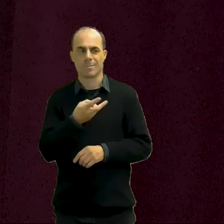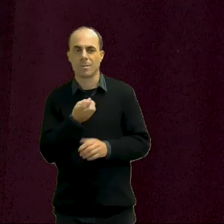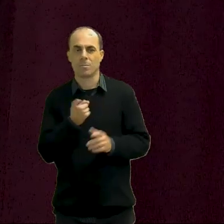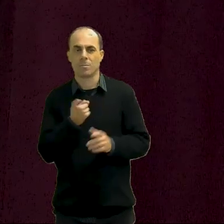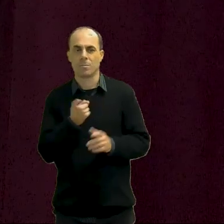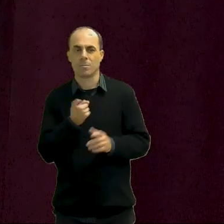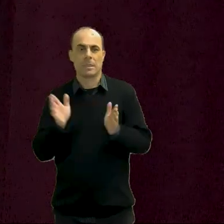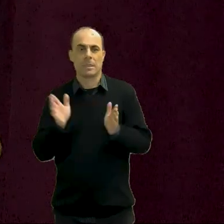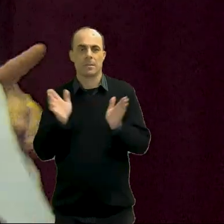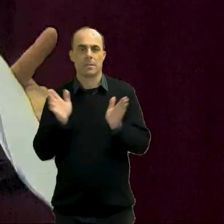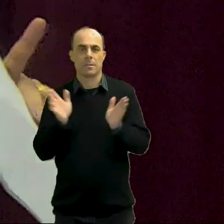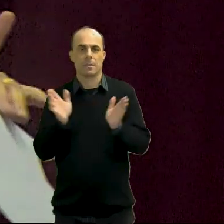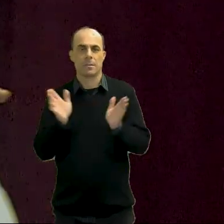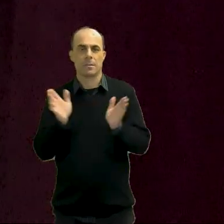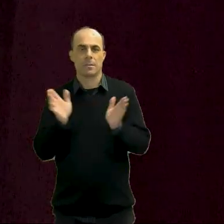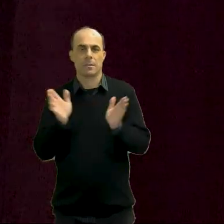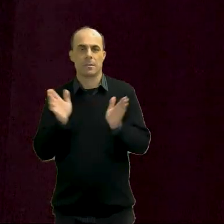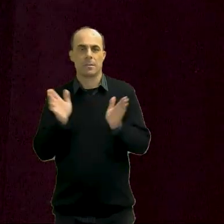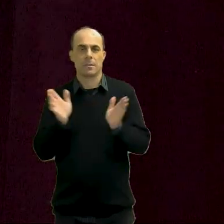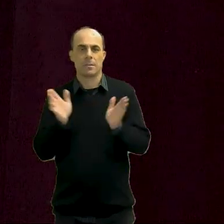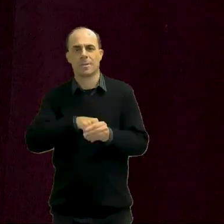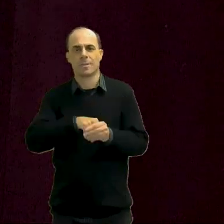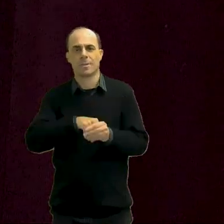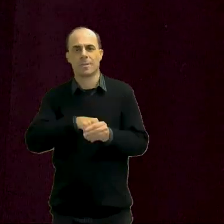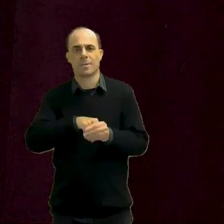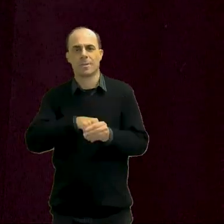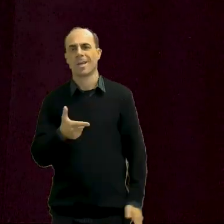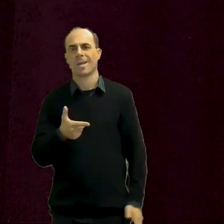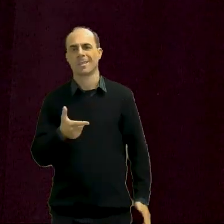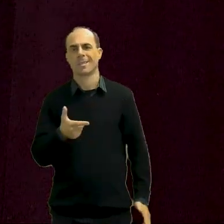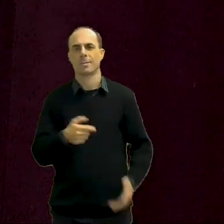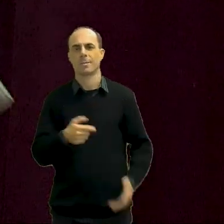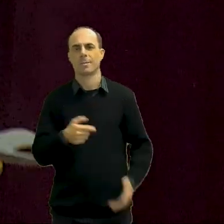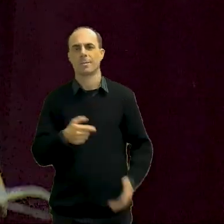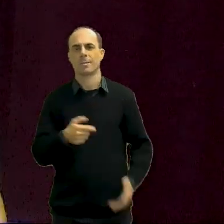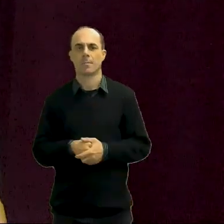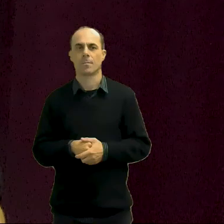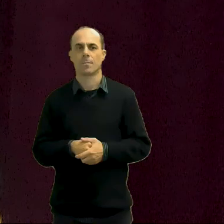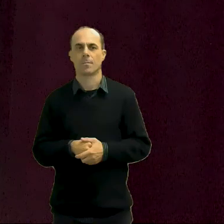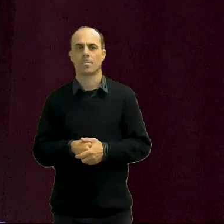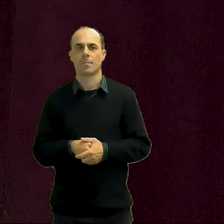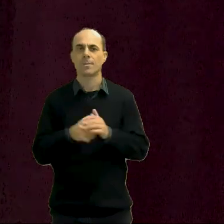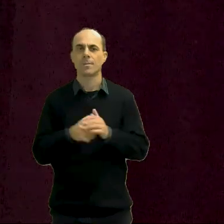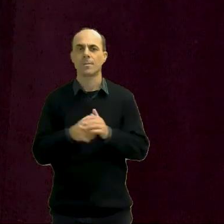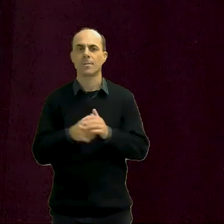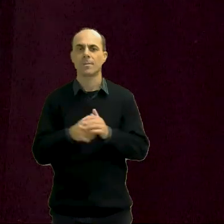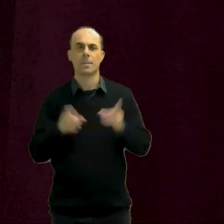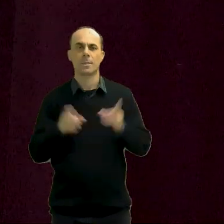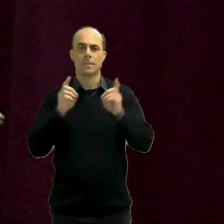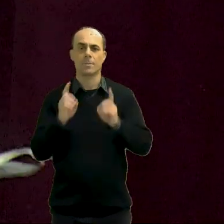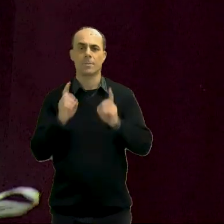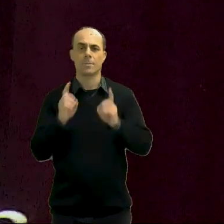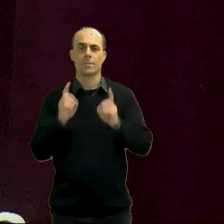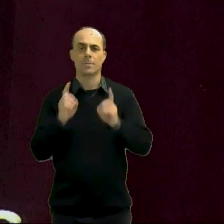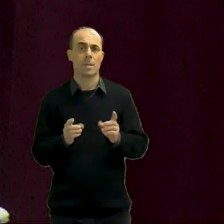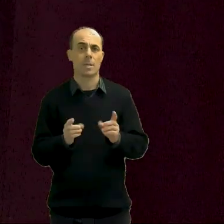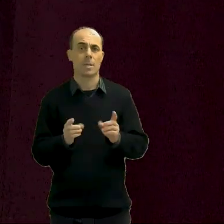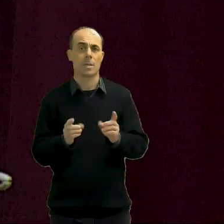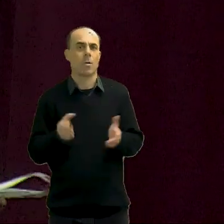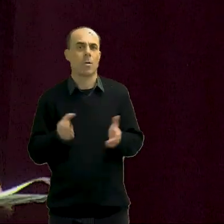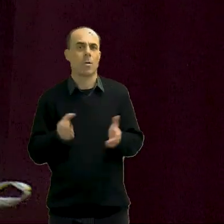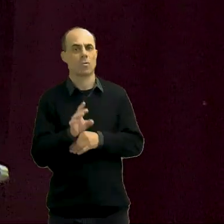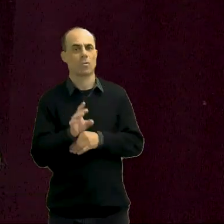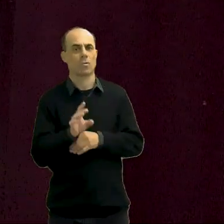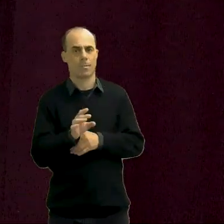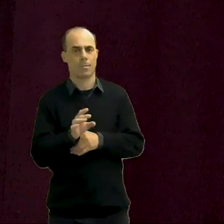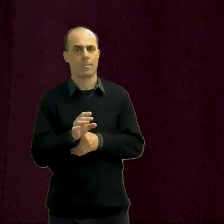É que muitas vezes a pessoa também ela é eh ela pode estar temporariamente eh indisponível para ir votar né